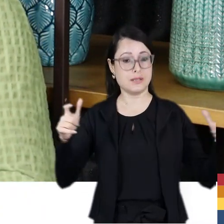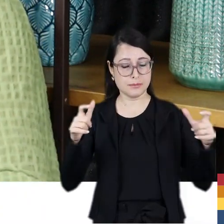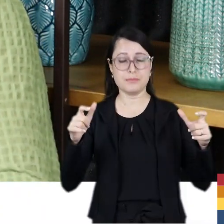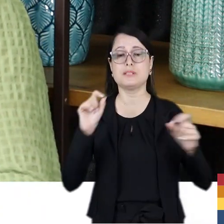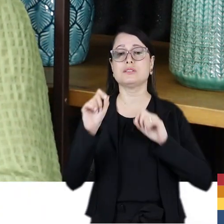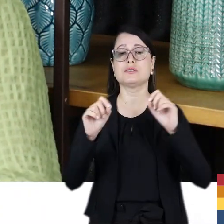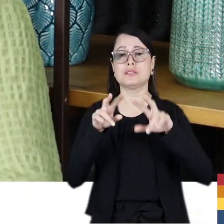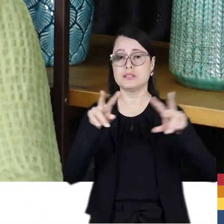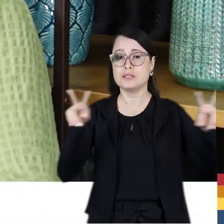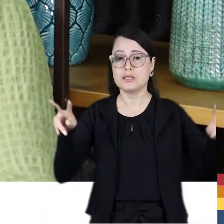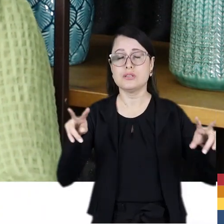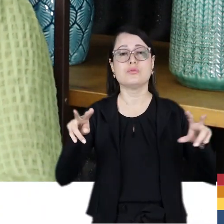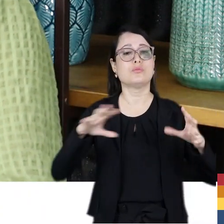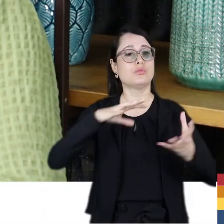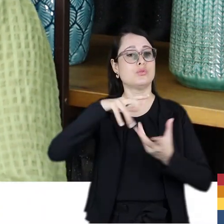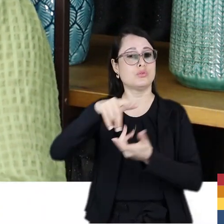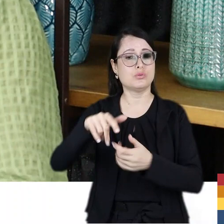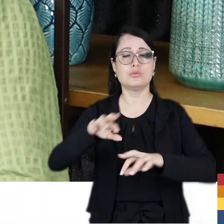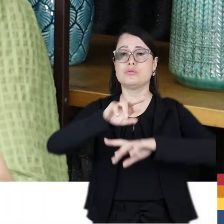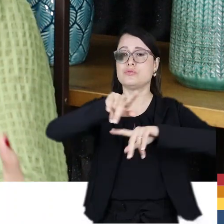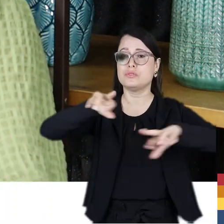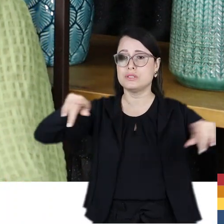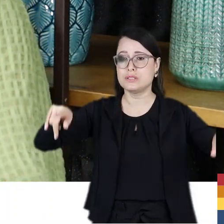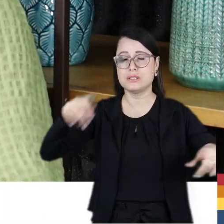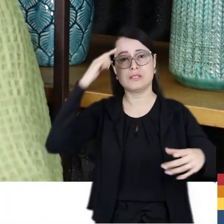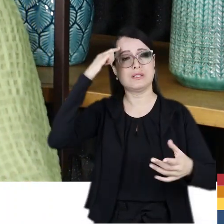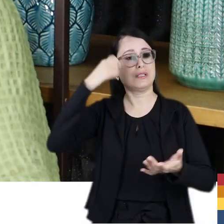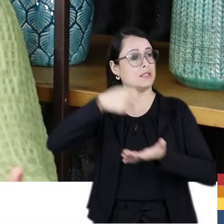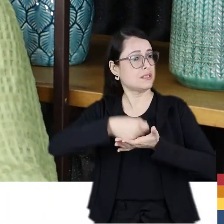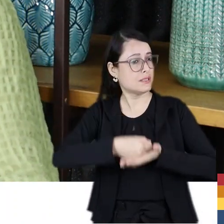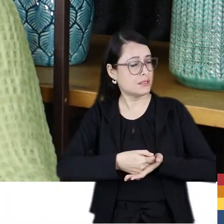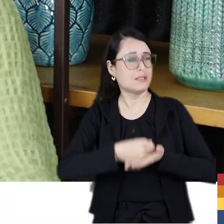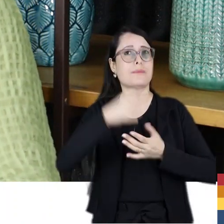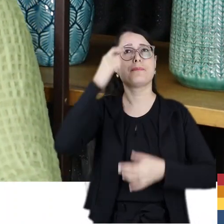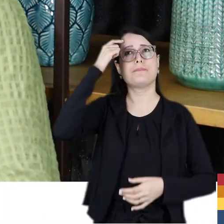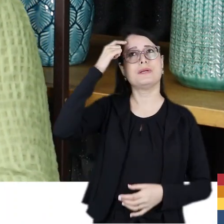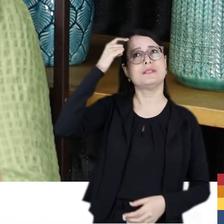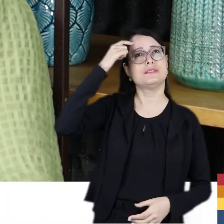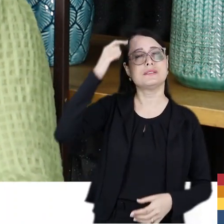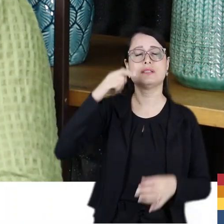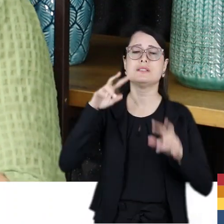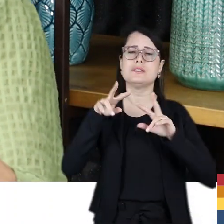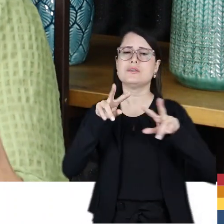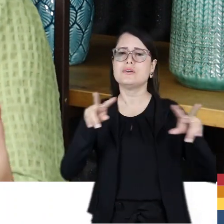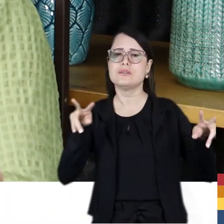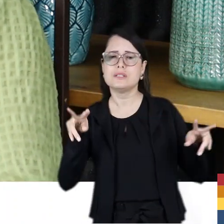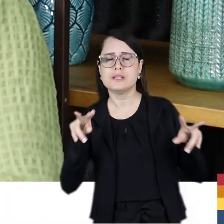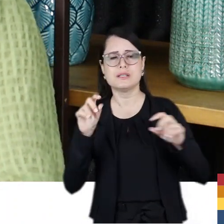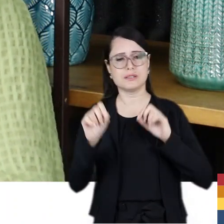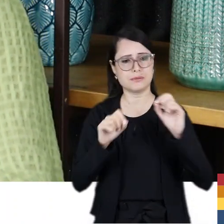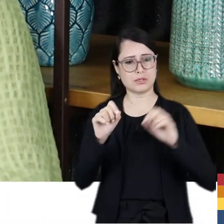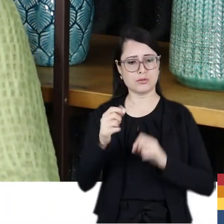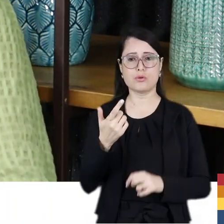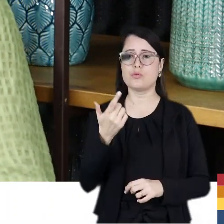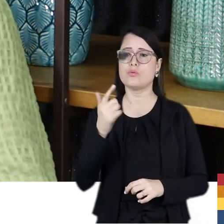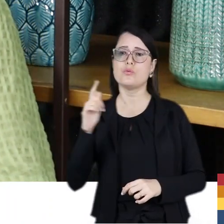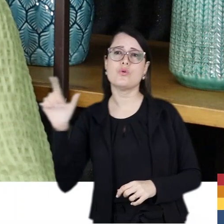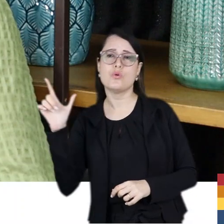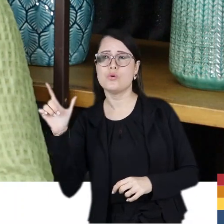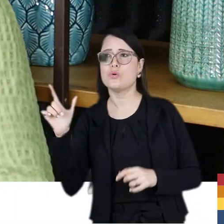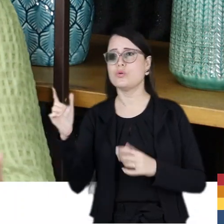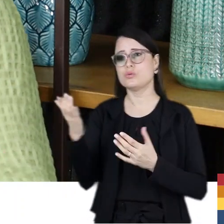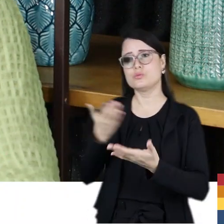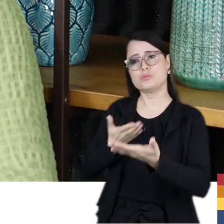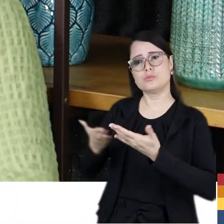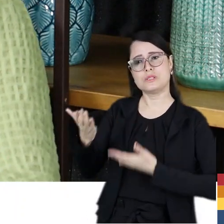Heterogênea, com capacidade de tomar decisões, de pensar e olhar também para o outro, né? Na interação com seus pares e